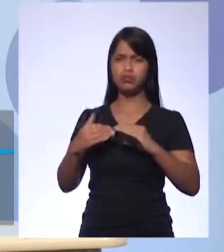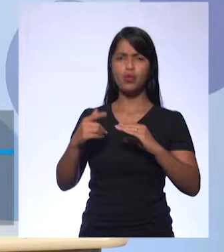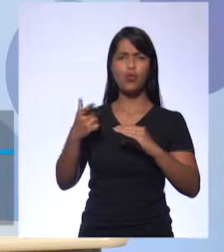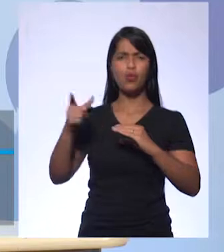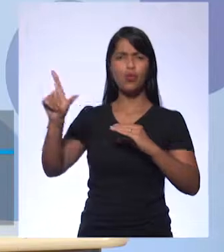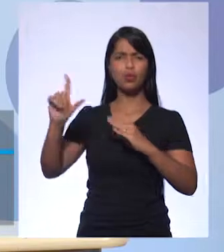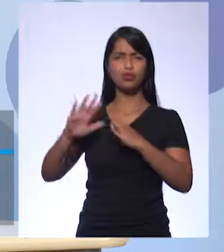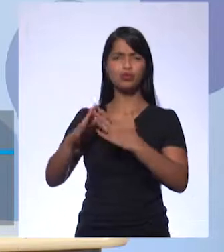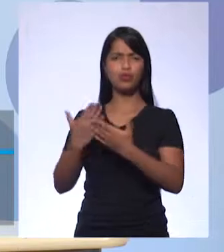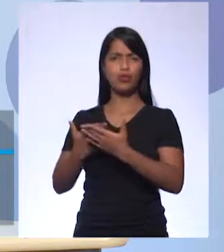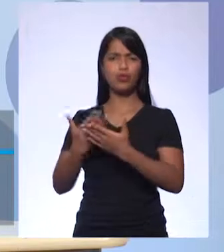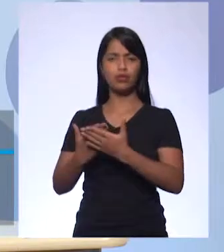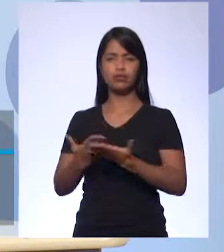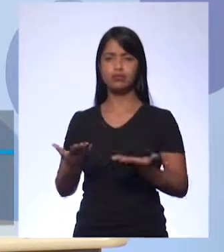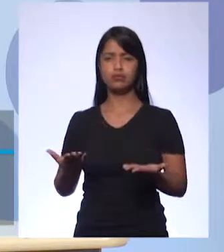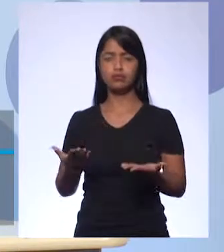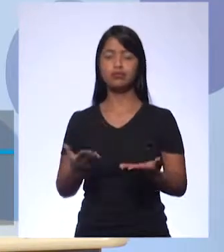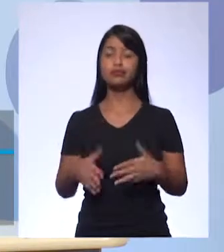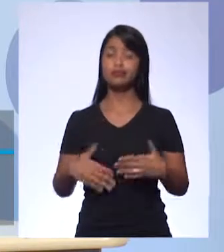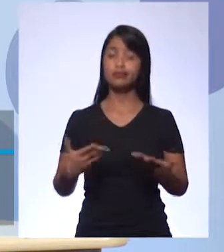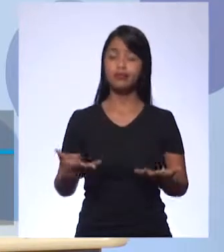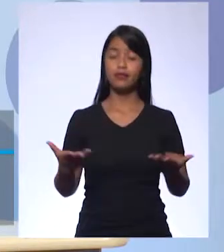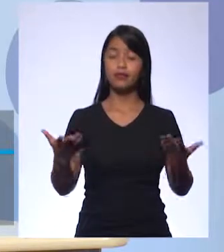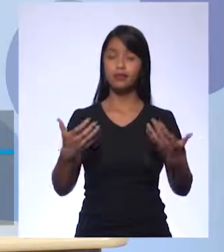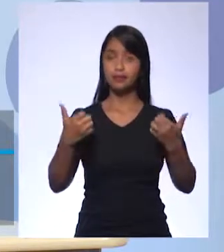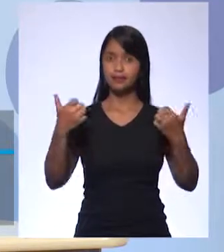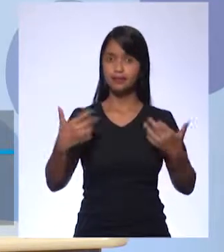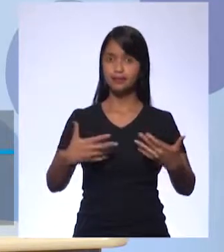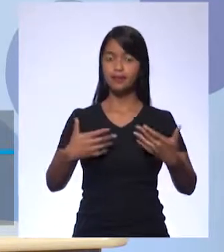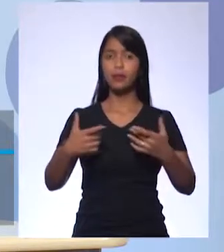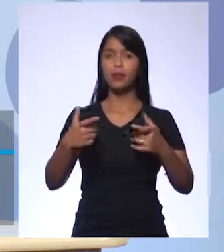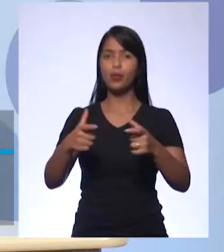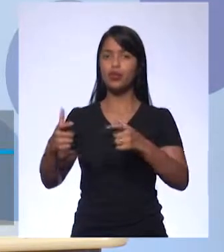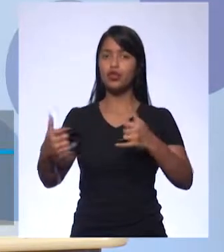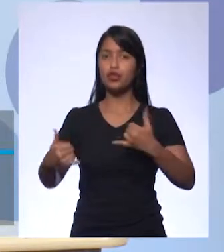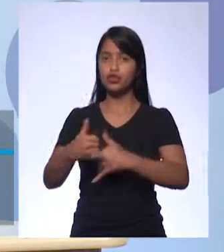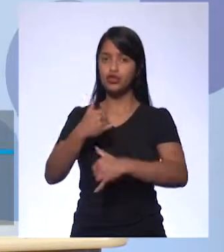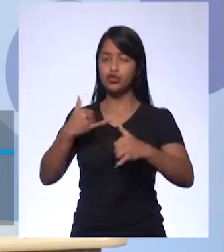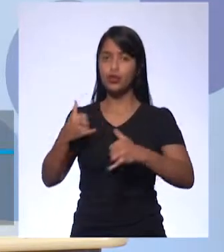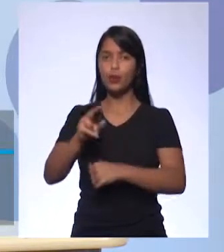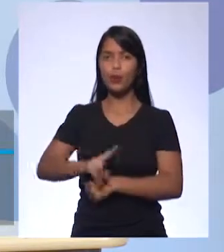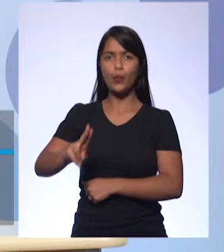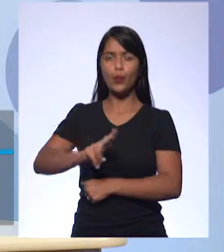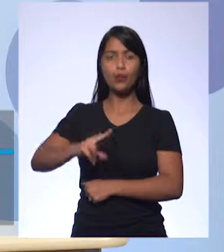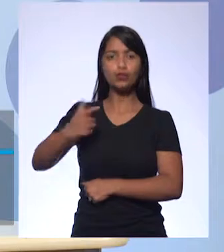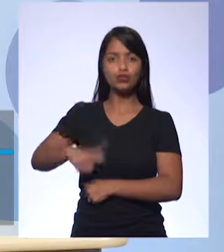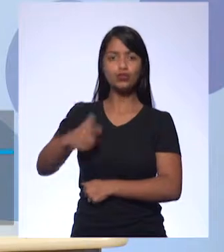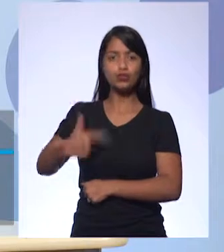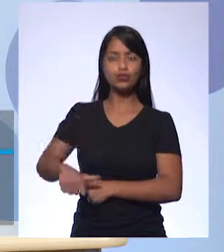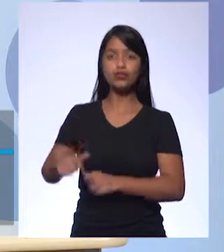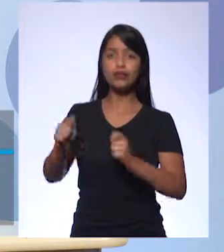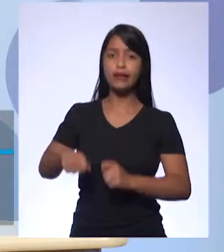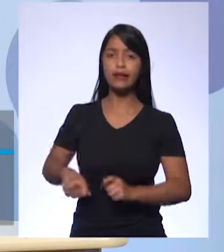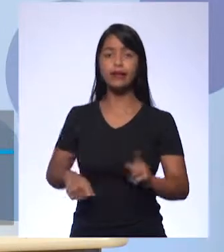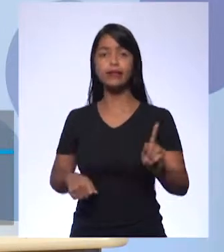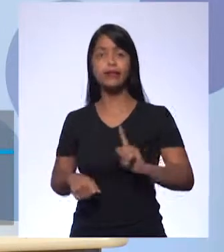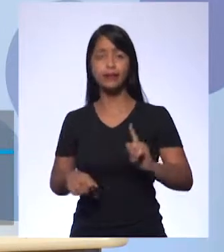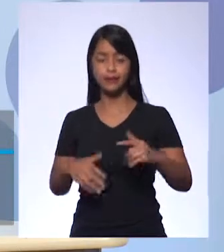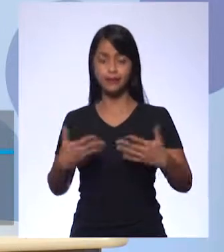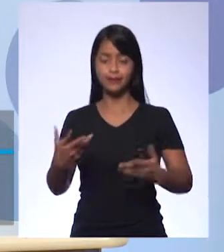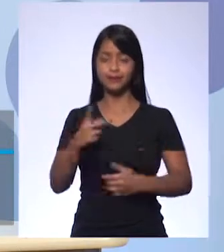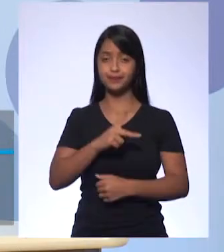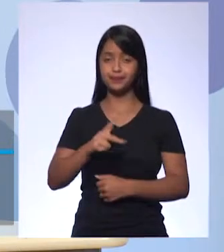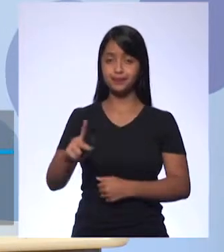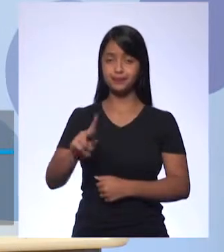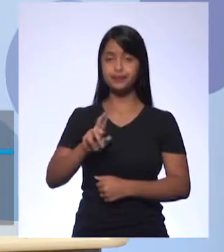Aí, bom, agora vamos aí às fontes renováveis. Uma contribuição aqui do professor Rafael.